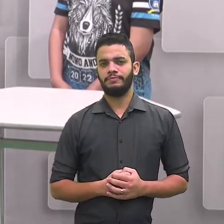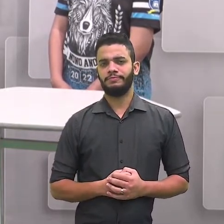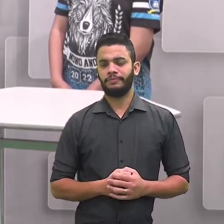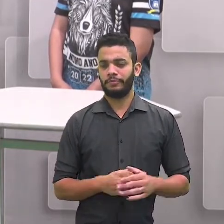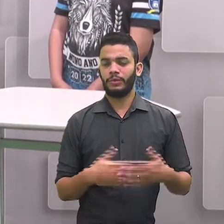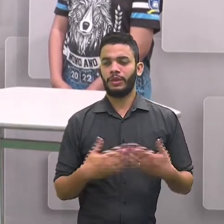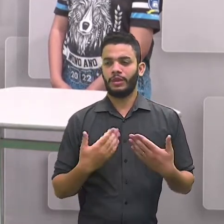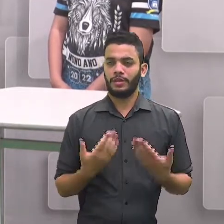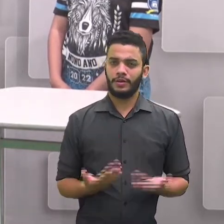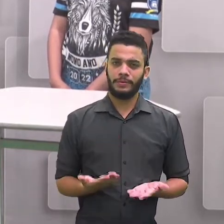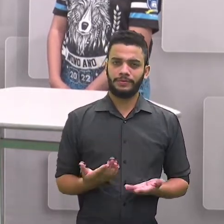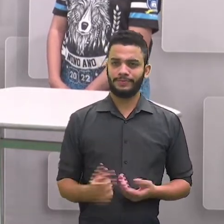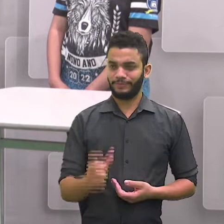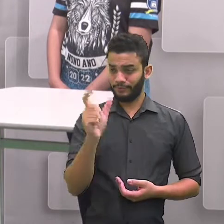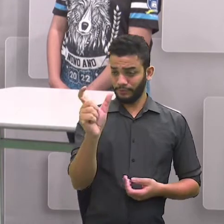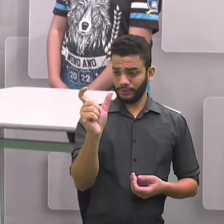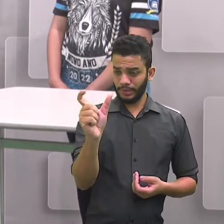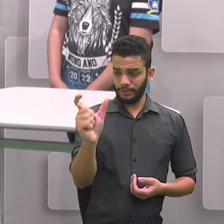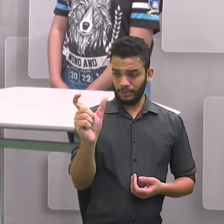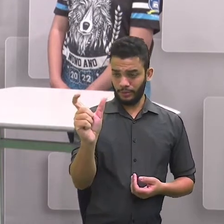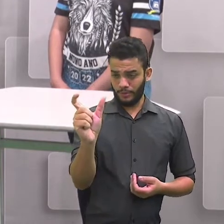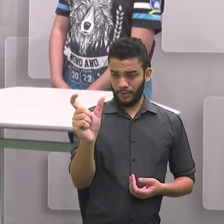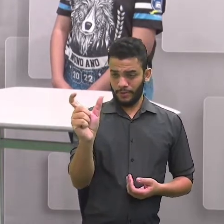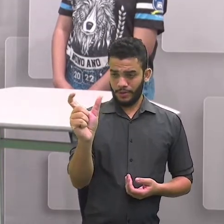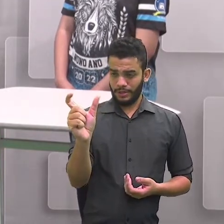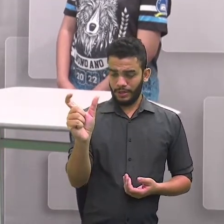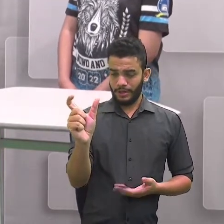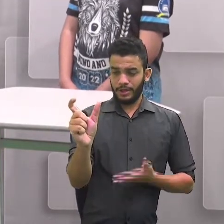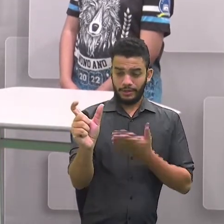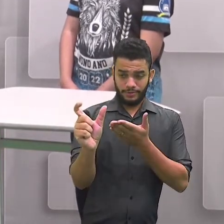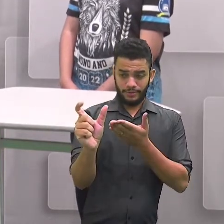Então, a sua palavra está